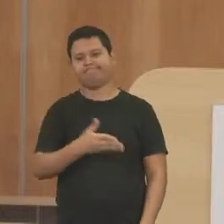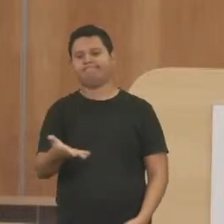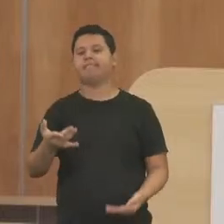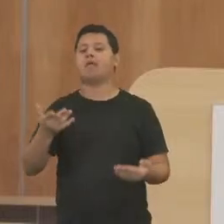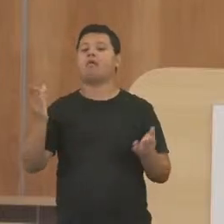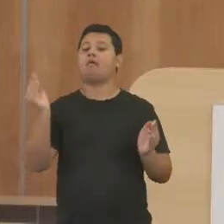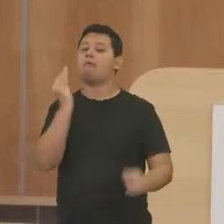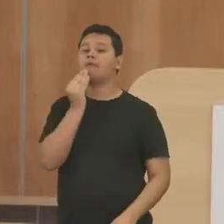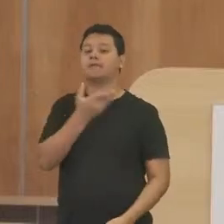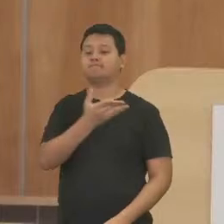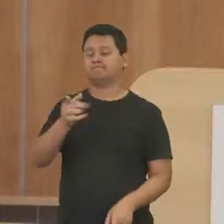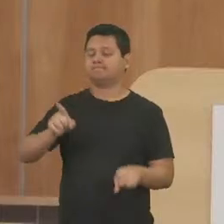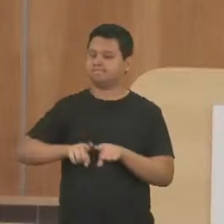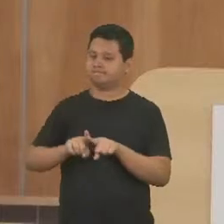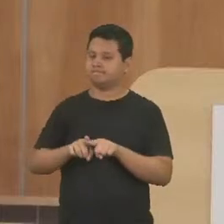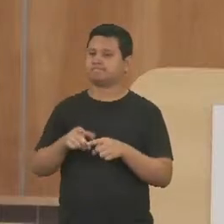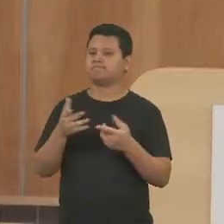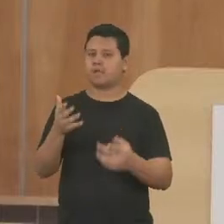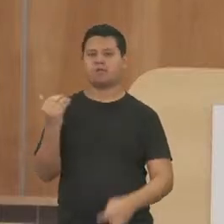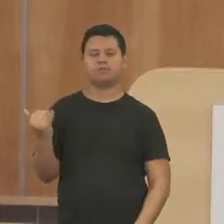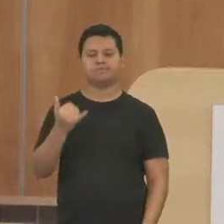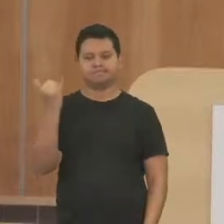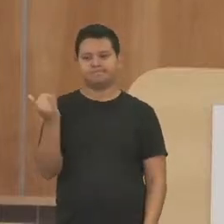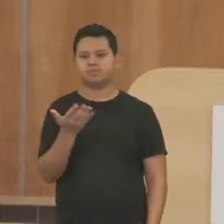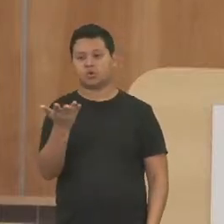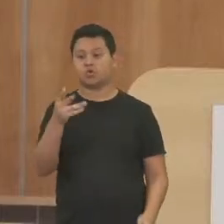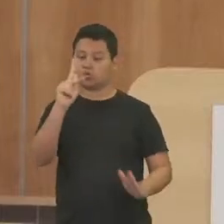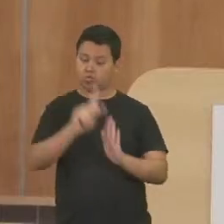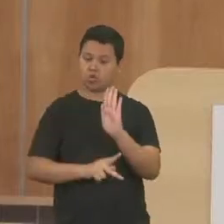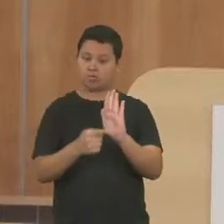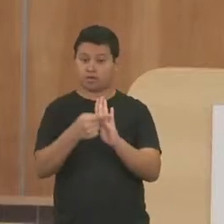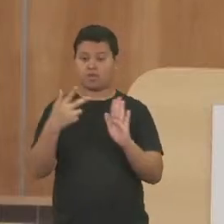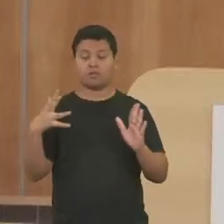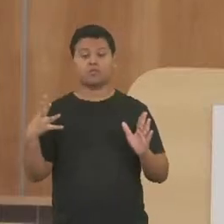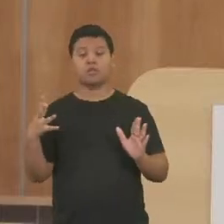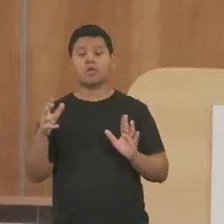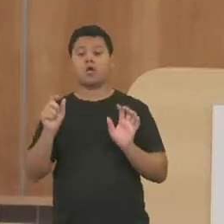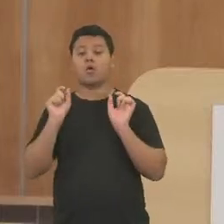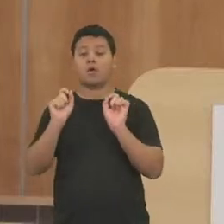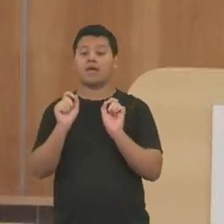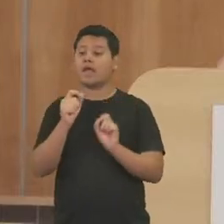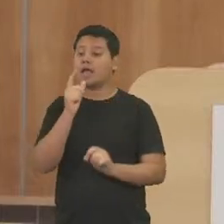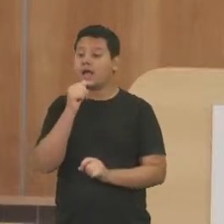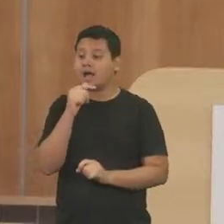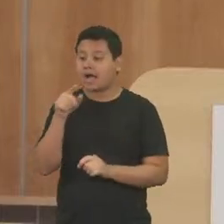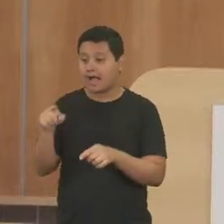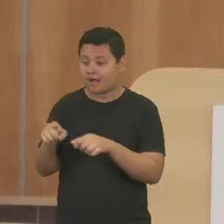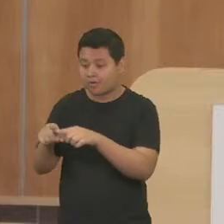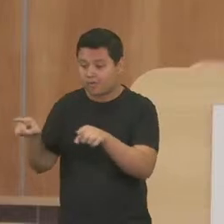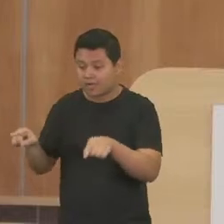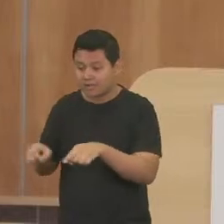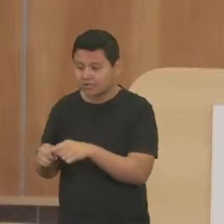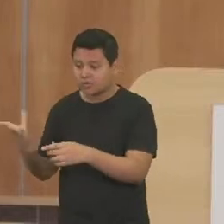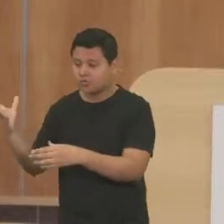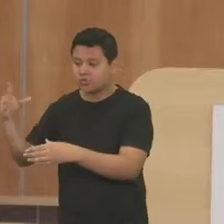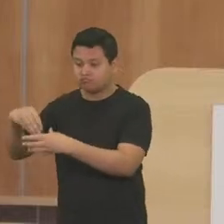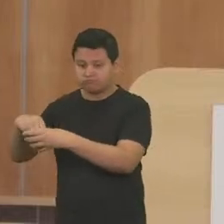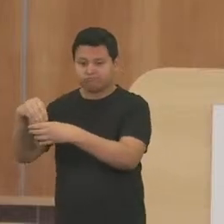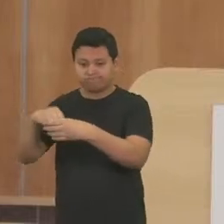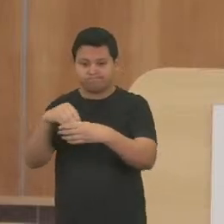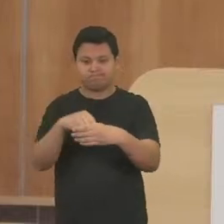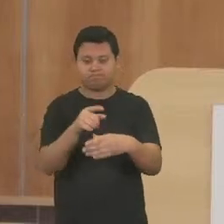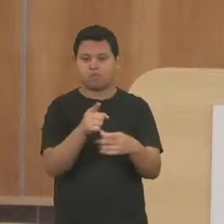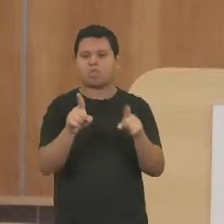aproveitar aqui esse momento importante de votar um projeto como esse, que é garantir água nos gramados de Jacareí, mas já dizer,